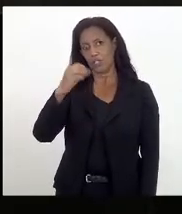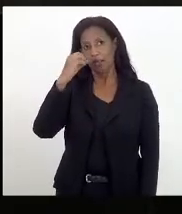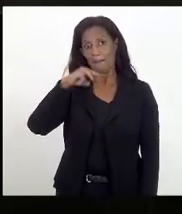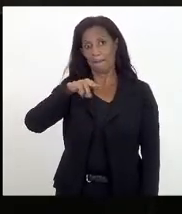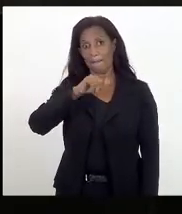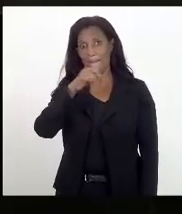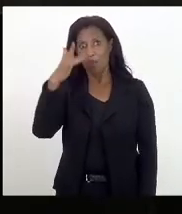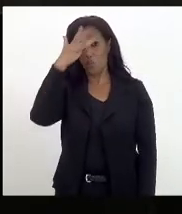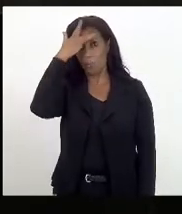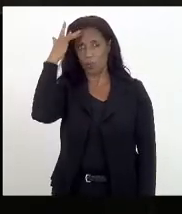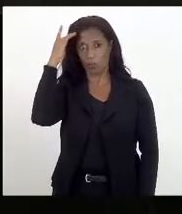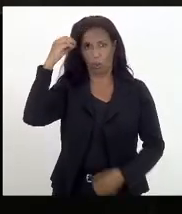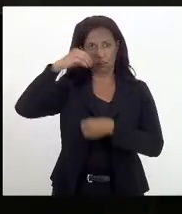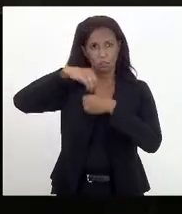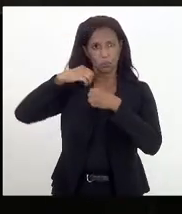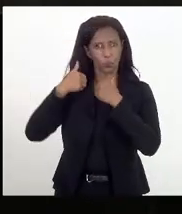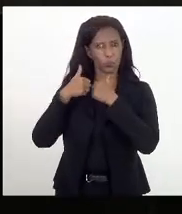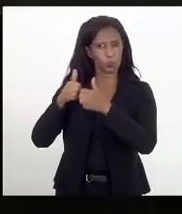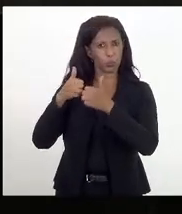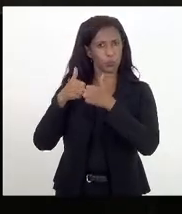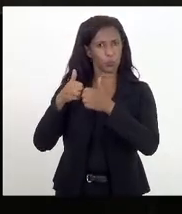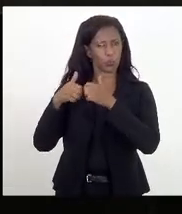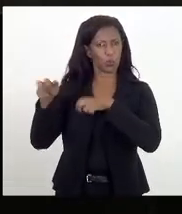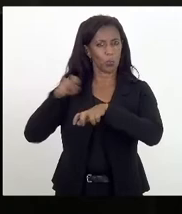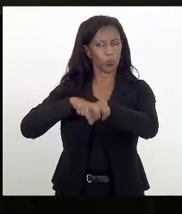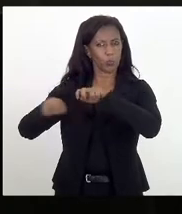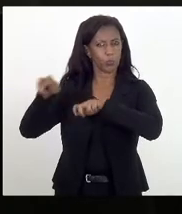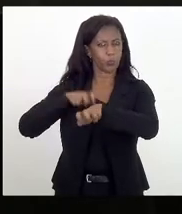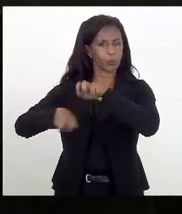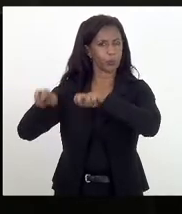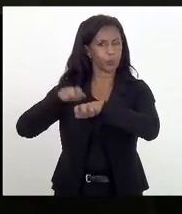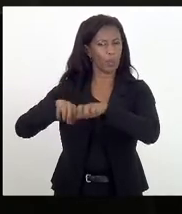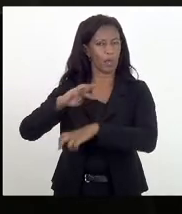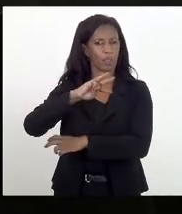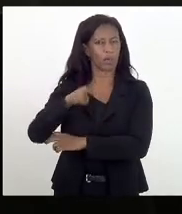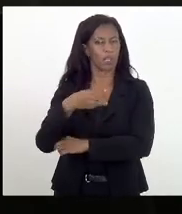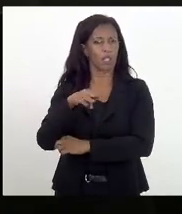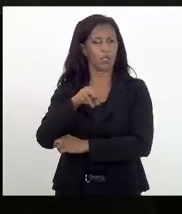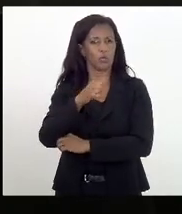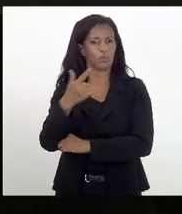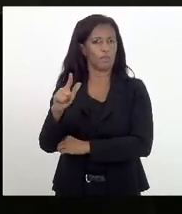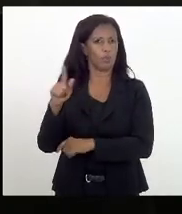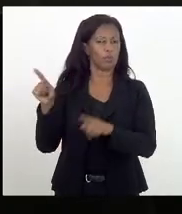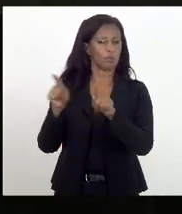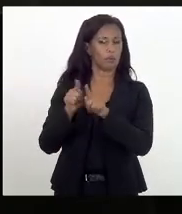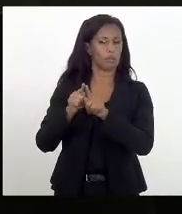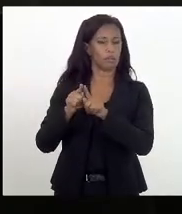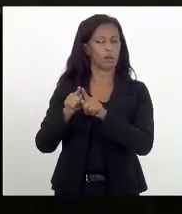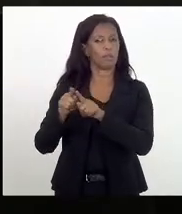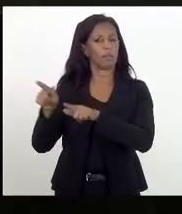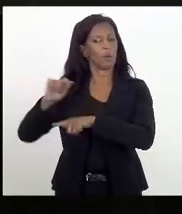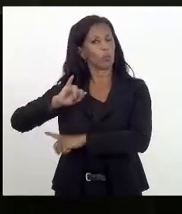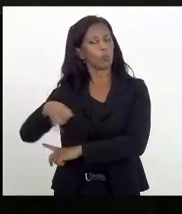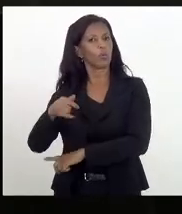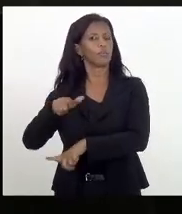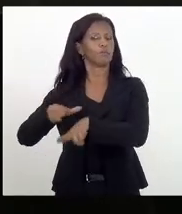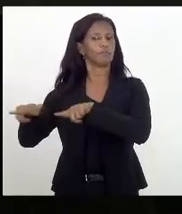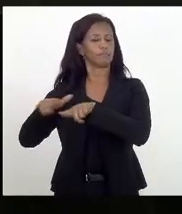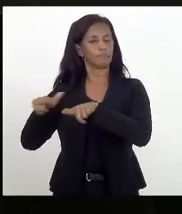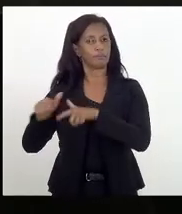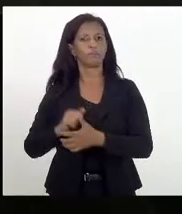por dia é o movie geração de 3.000 empregos vai dar mobilidade para toda essa região